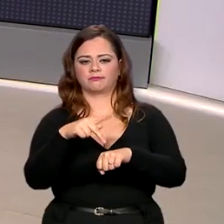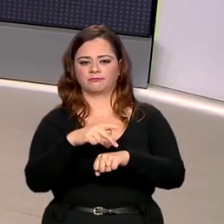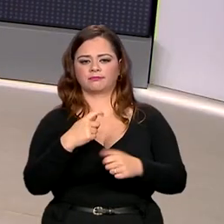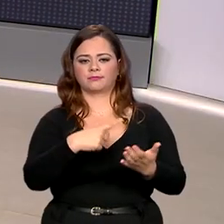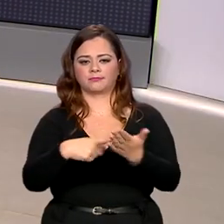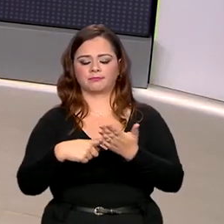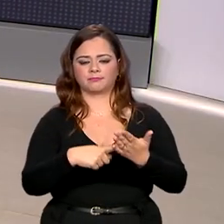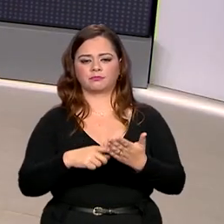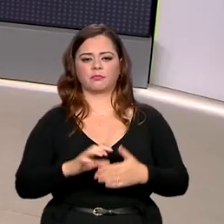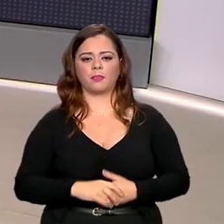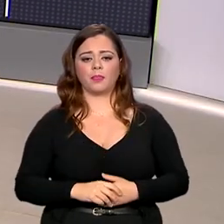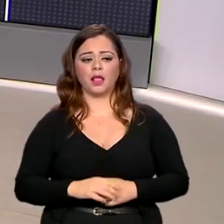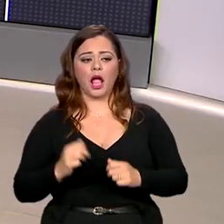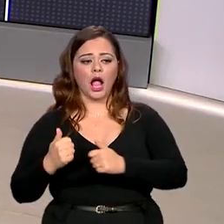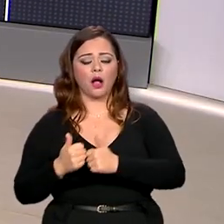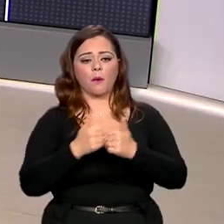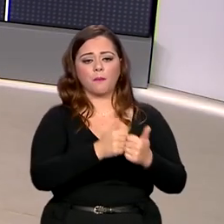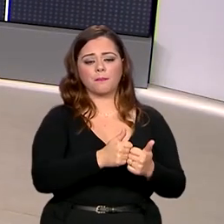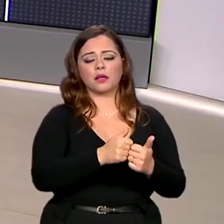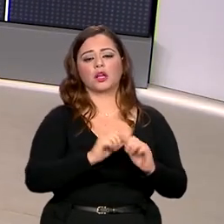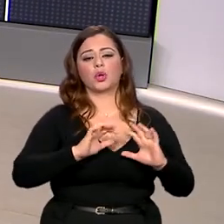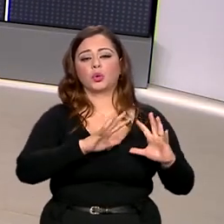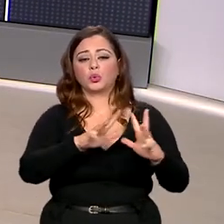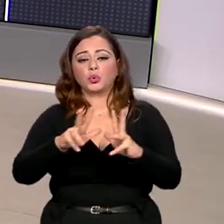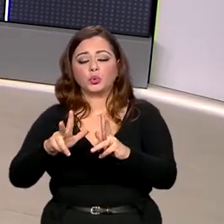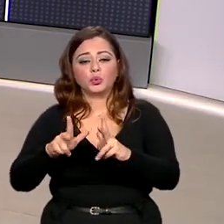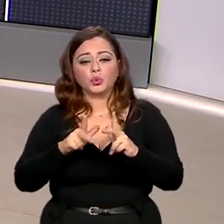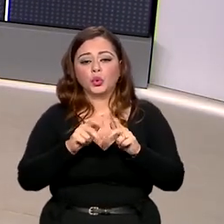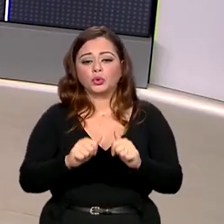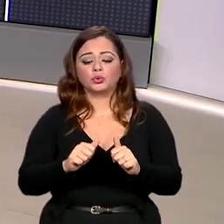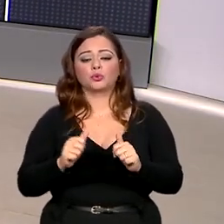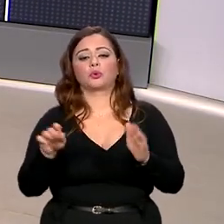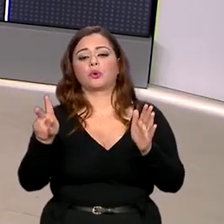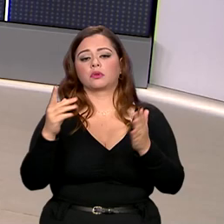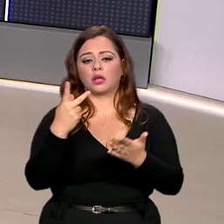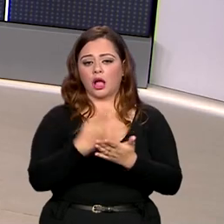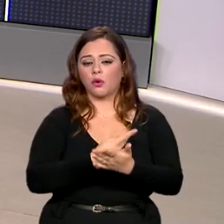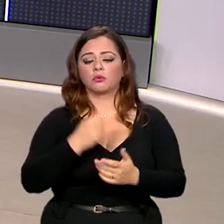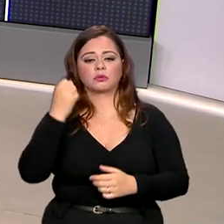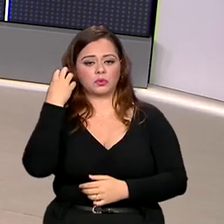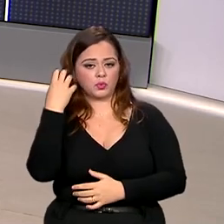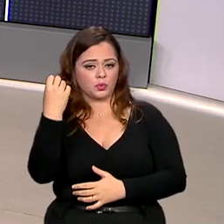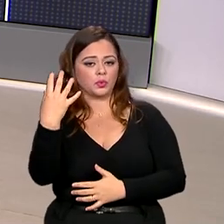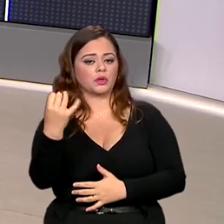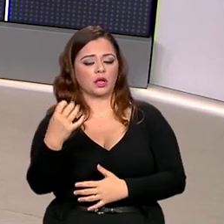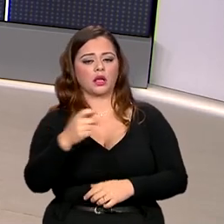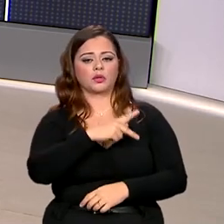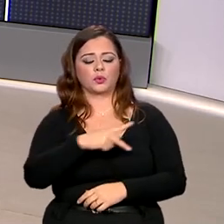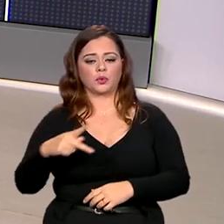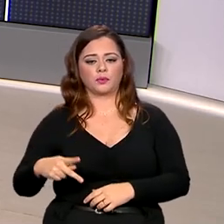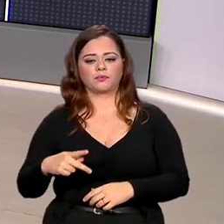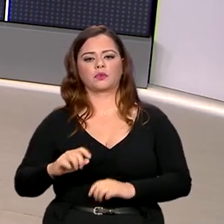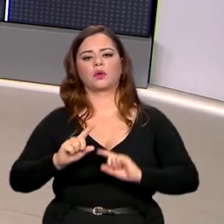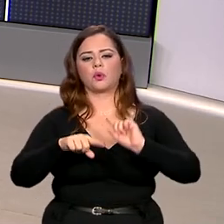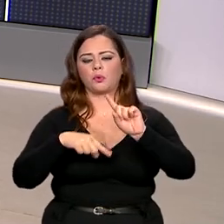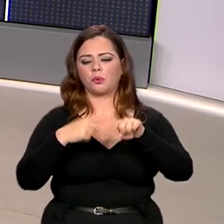E você acompanha aqui pela TV Brasil a cobertura completa da viagem do presidente à Europa. Outras